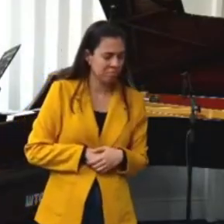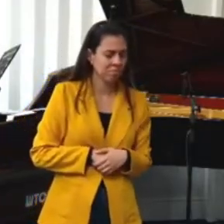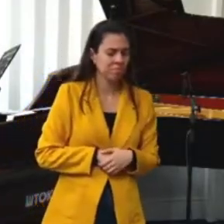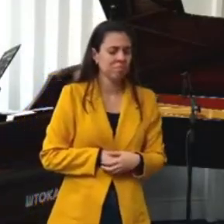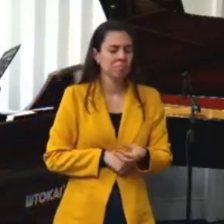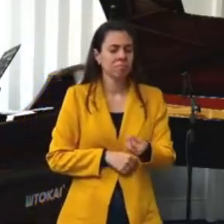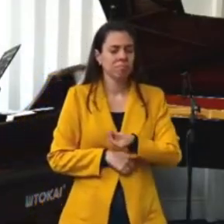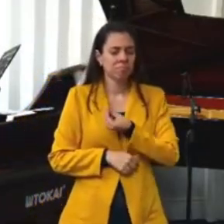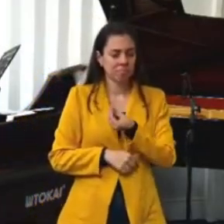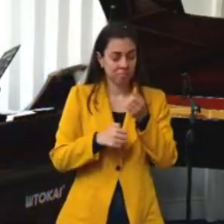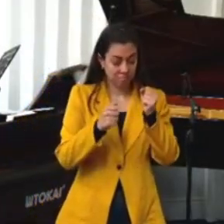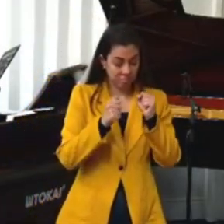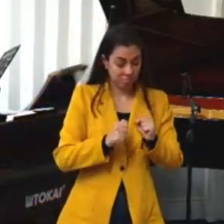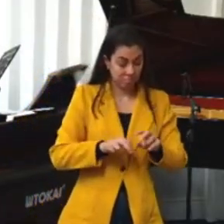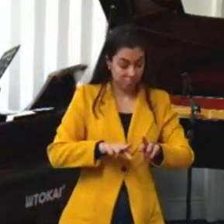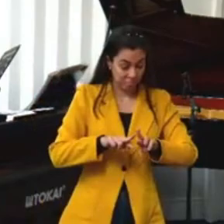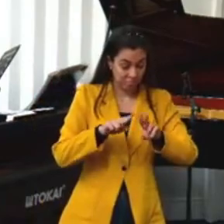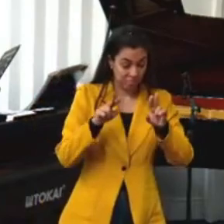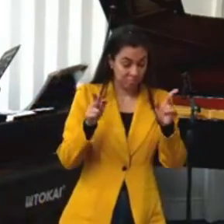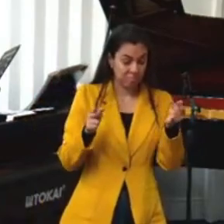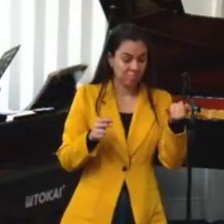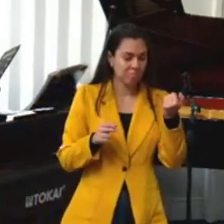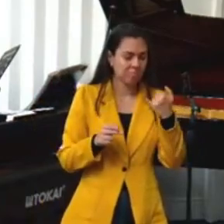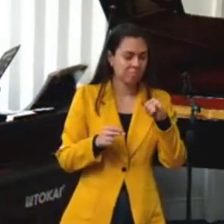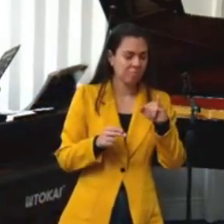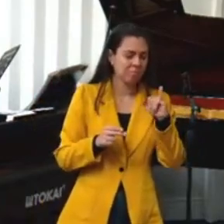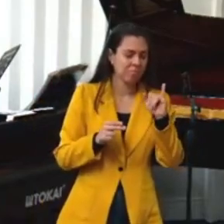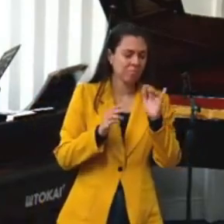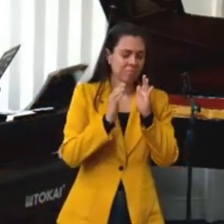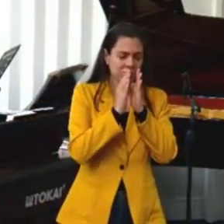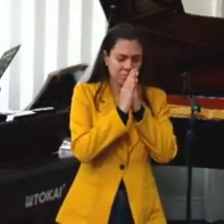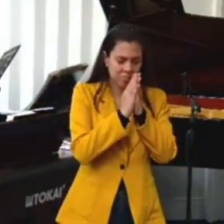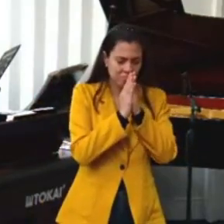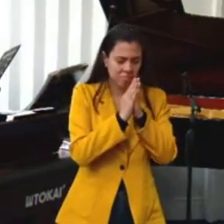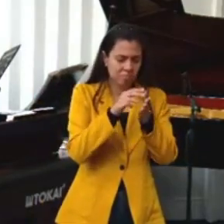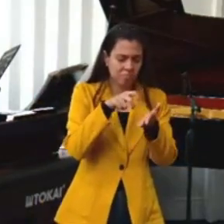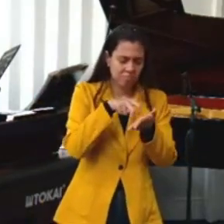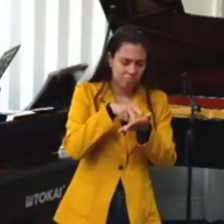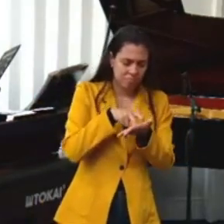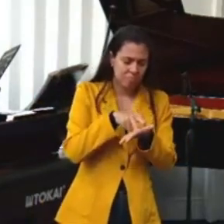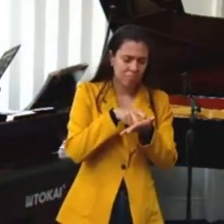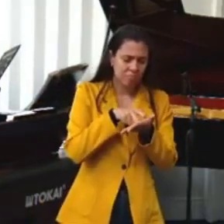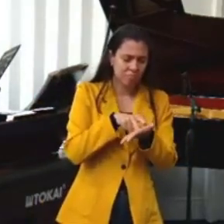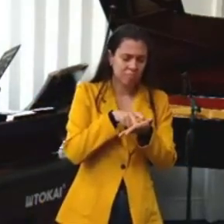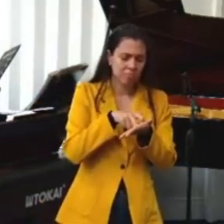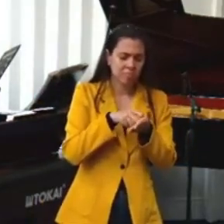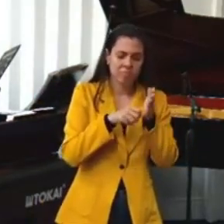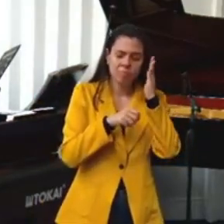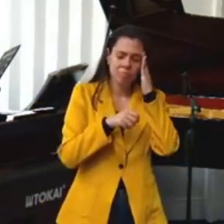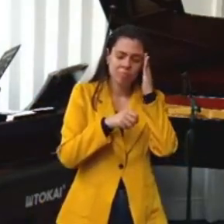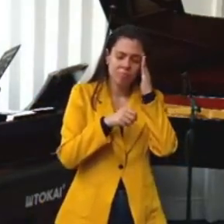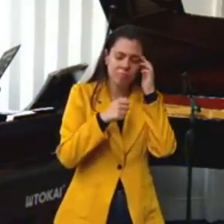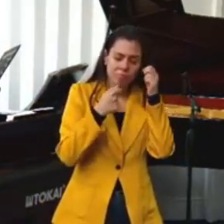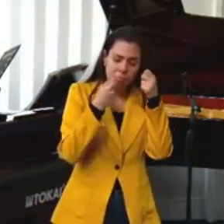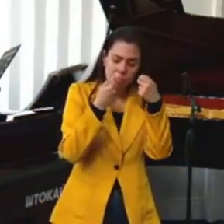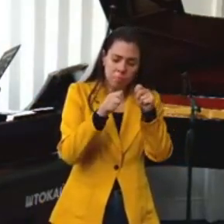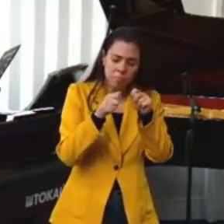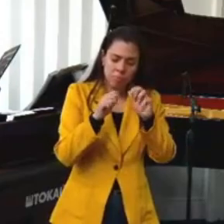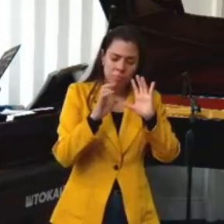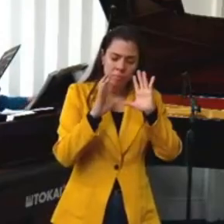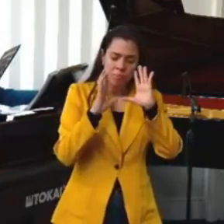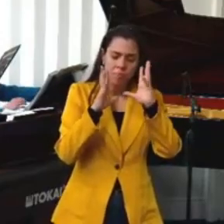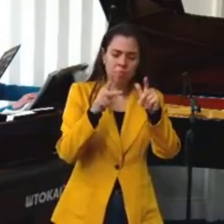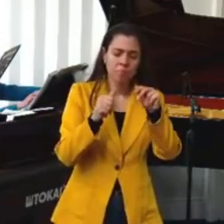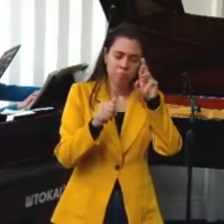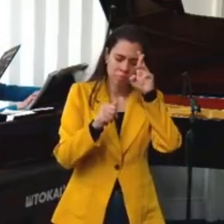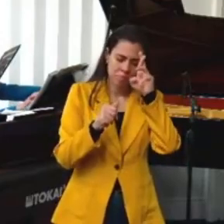ainda pode ser diferente se voltarmos a esse nível de dependência. Traz de volta, Senhor, aqueles que